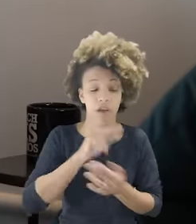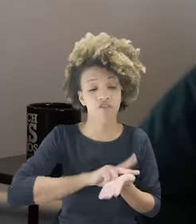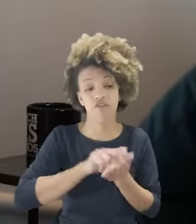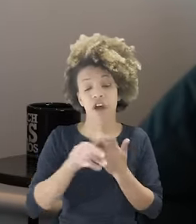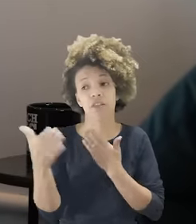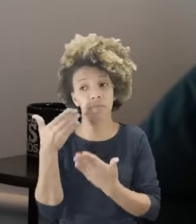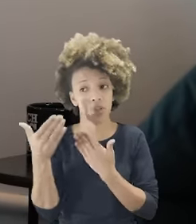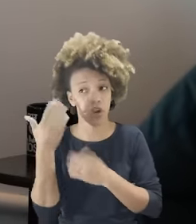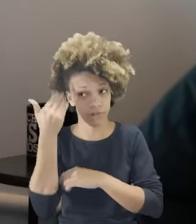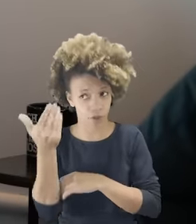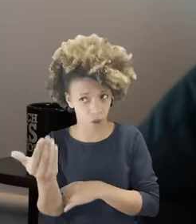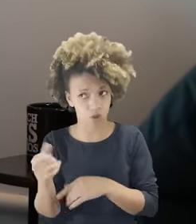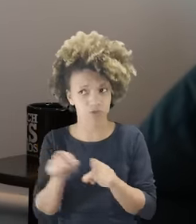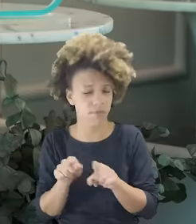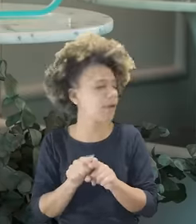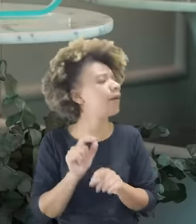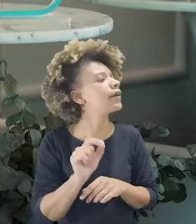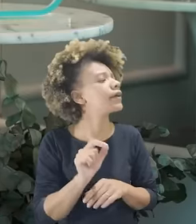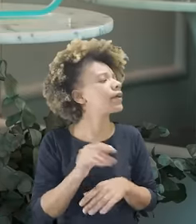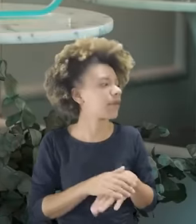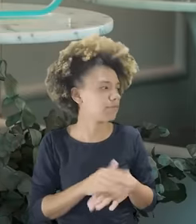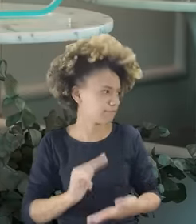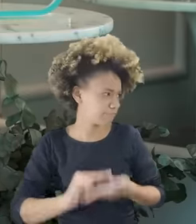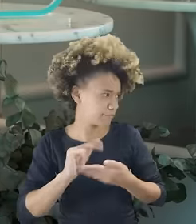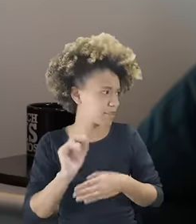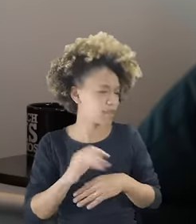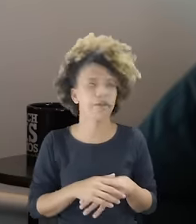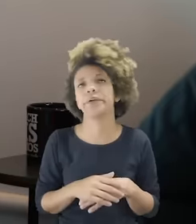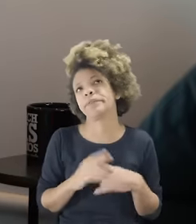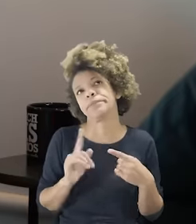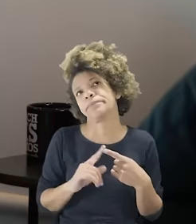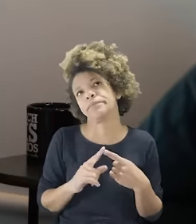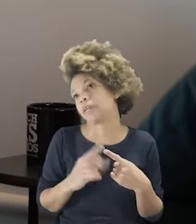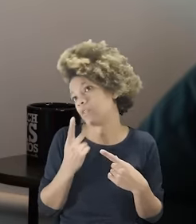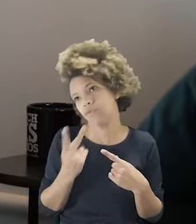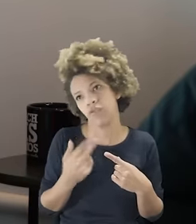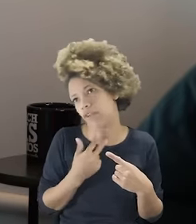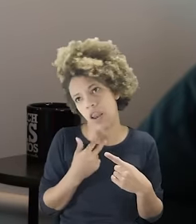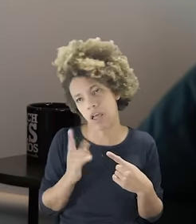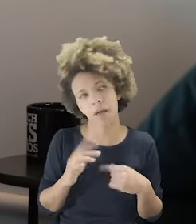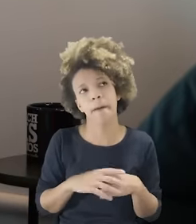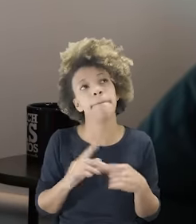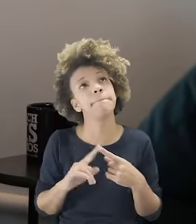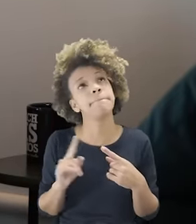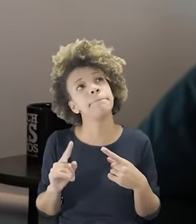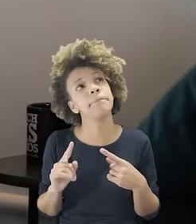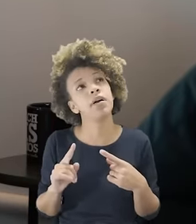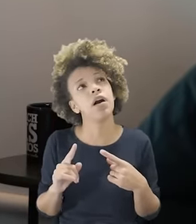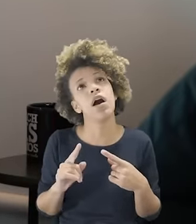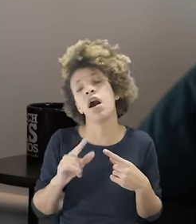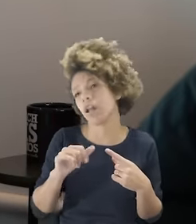várias famosas passaram quem foi quem passou com você ah teve não gosto muito de citar nomes